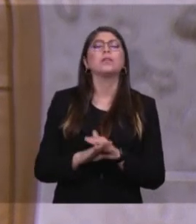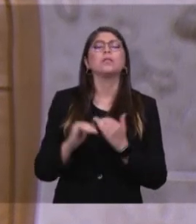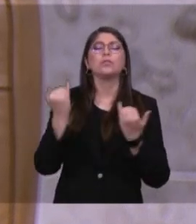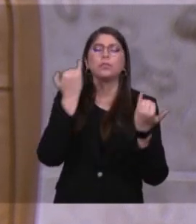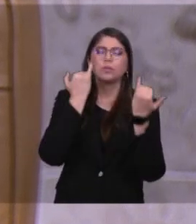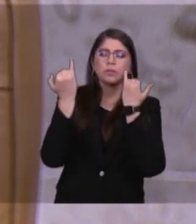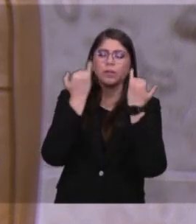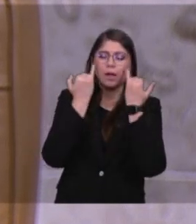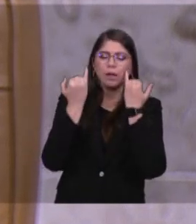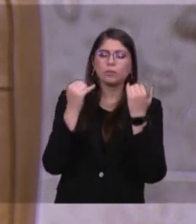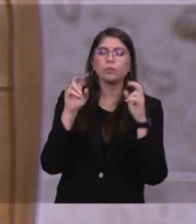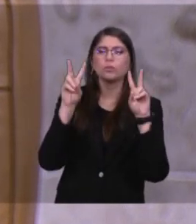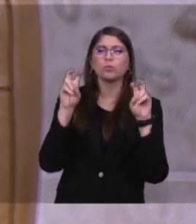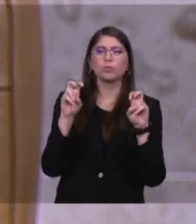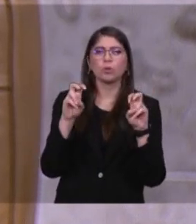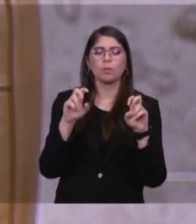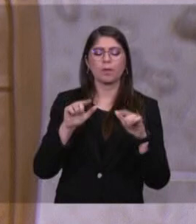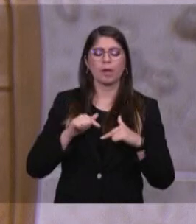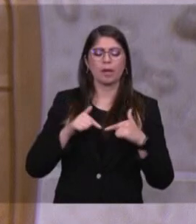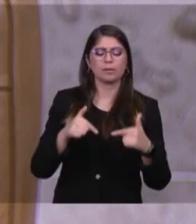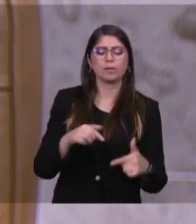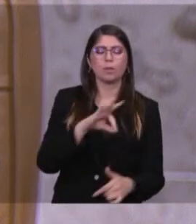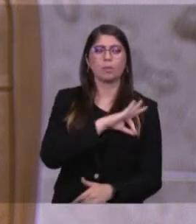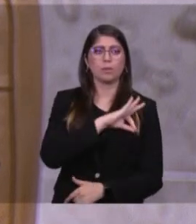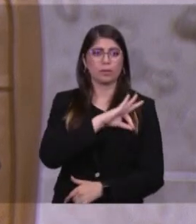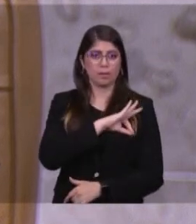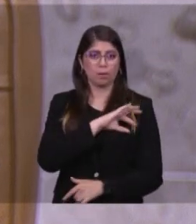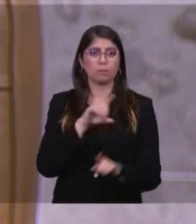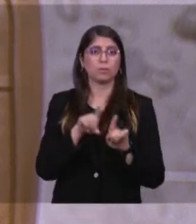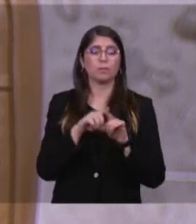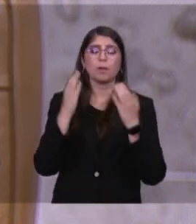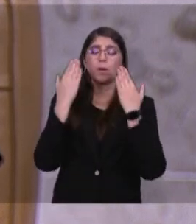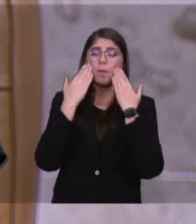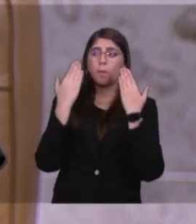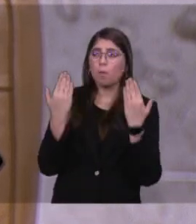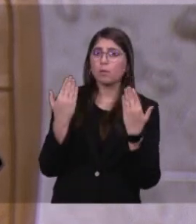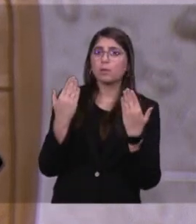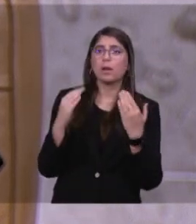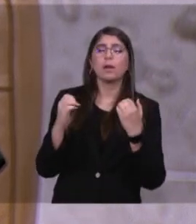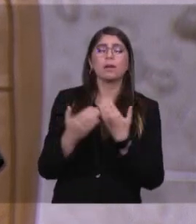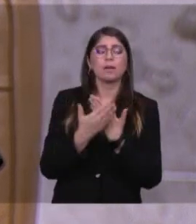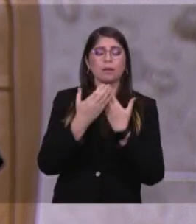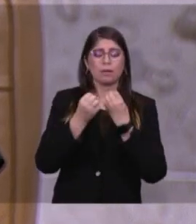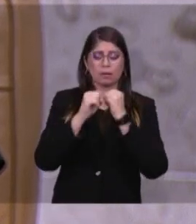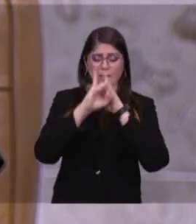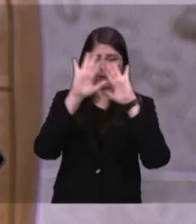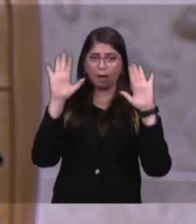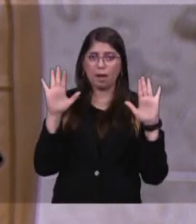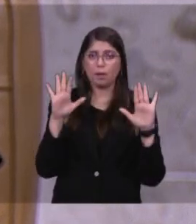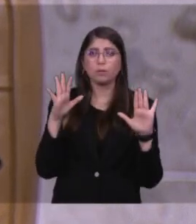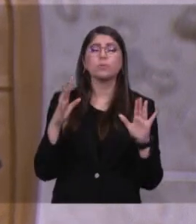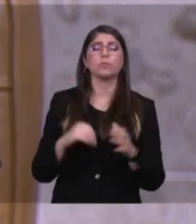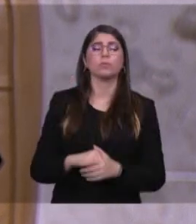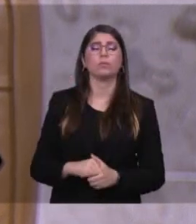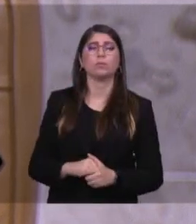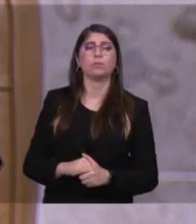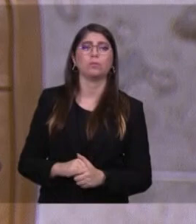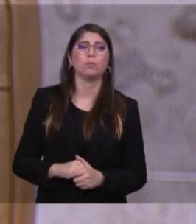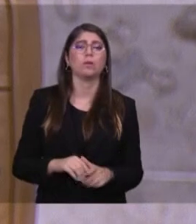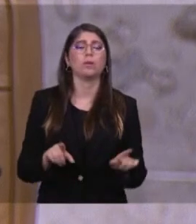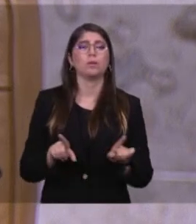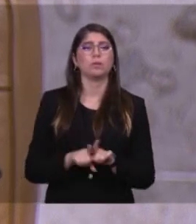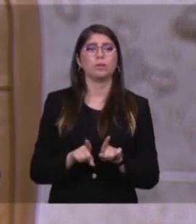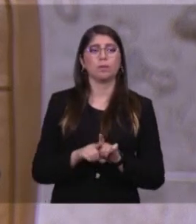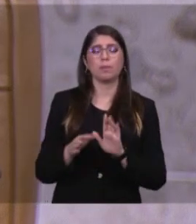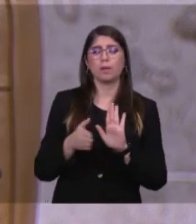ações policiais e indicadores que favoreçam a transparência e a prestação de contas. Além disso, também